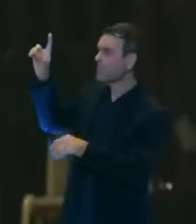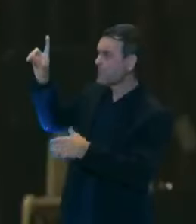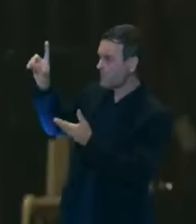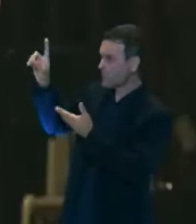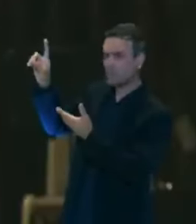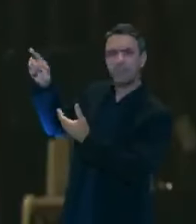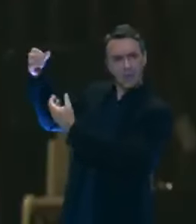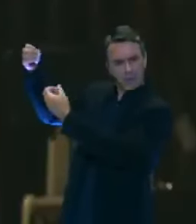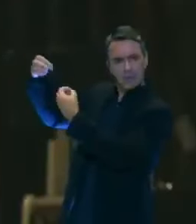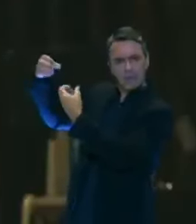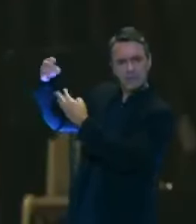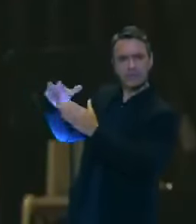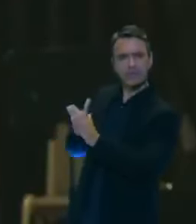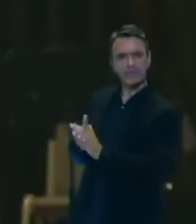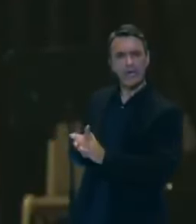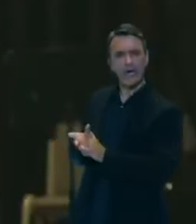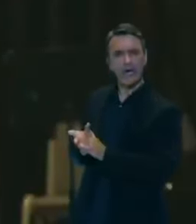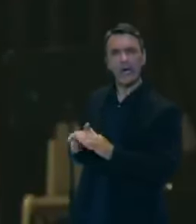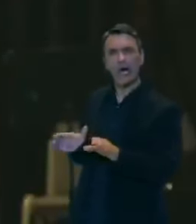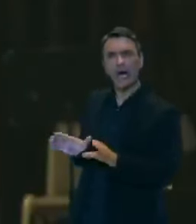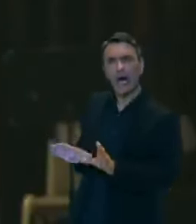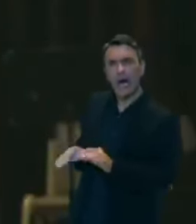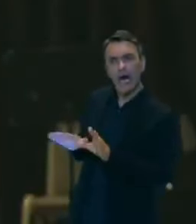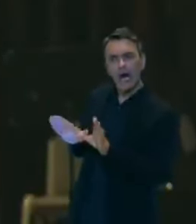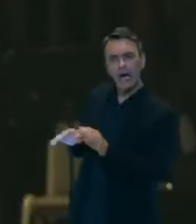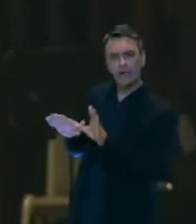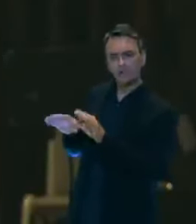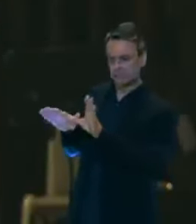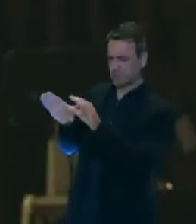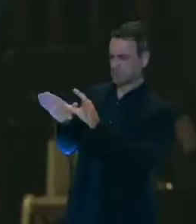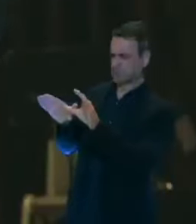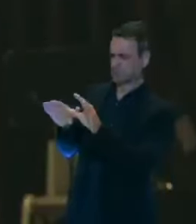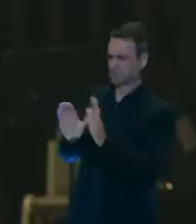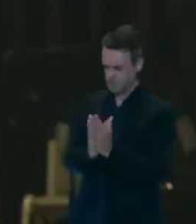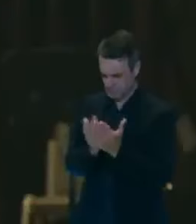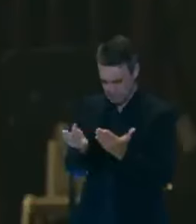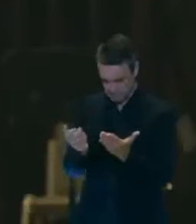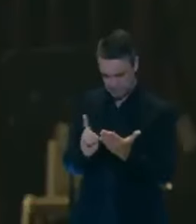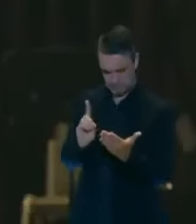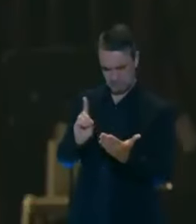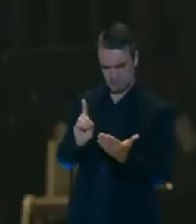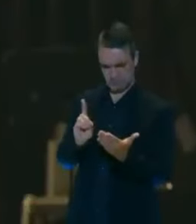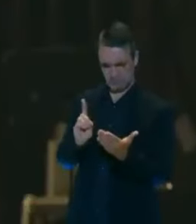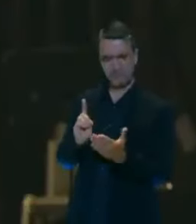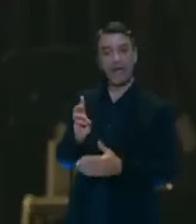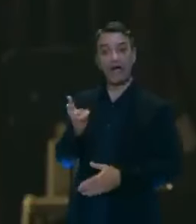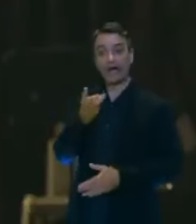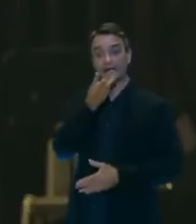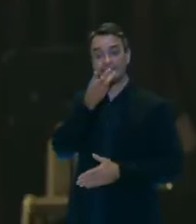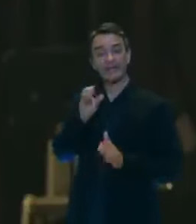a voar, o voo da águia, o voo da águia. Então eu abri a Bíblia, lembrei, Isaías 40,